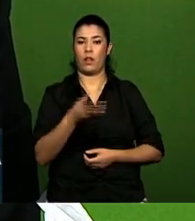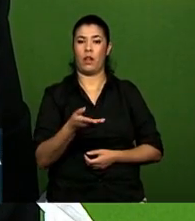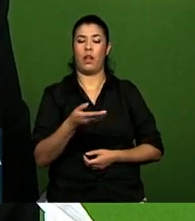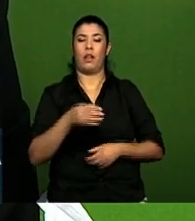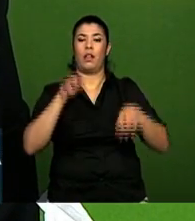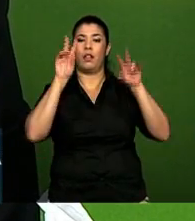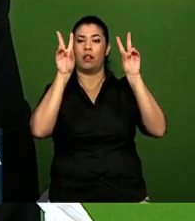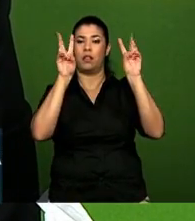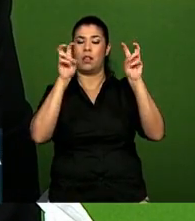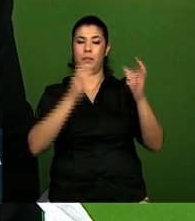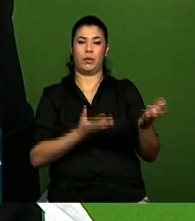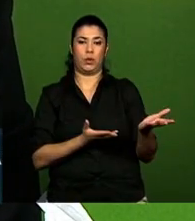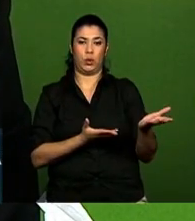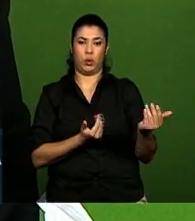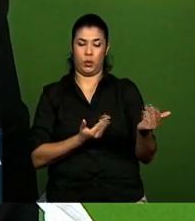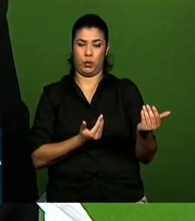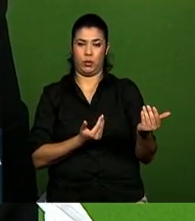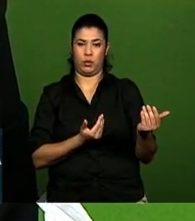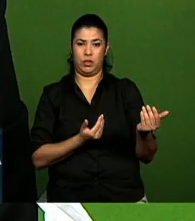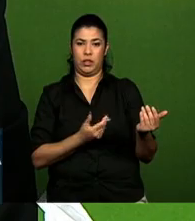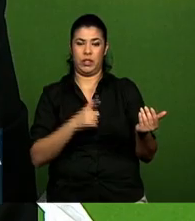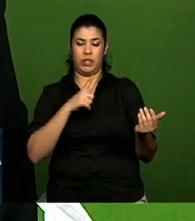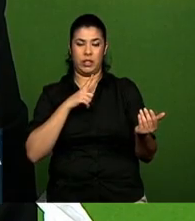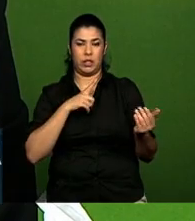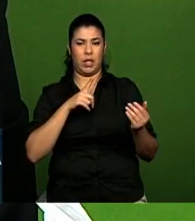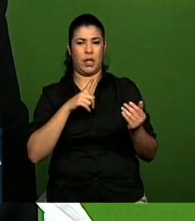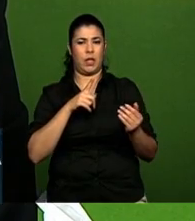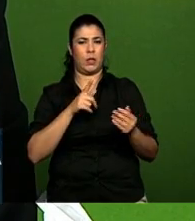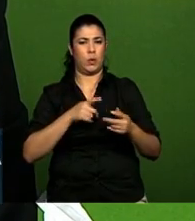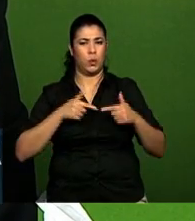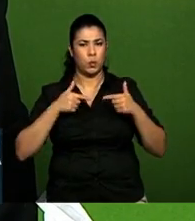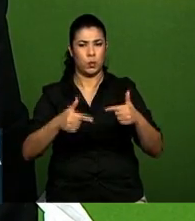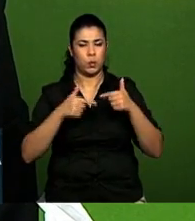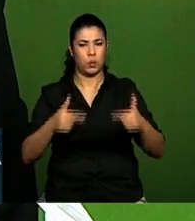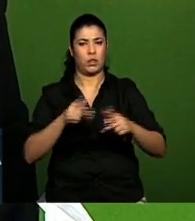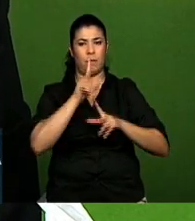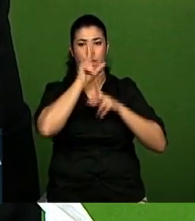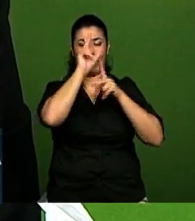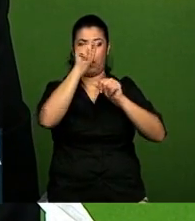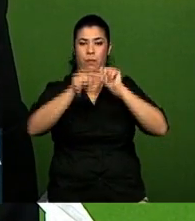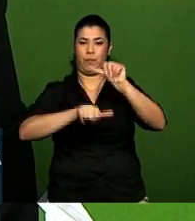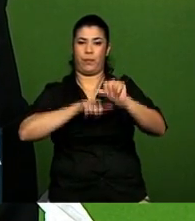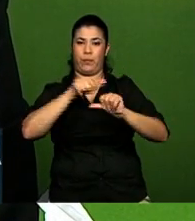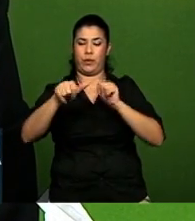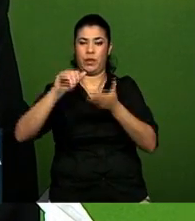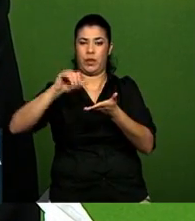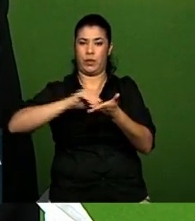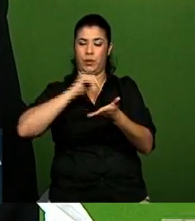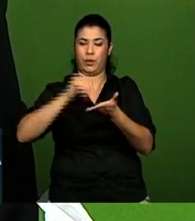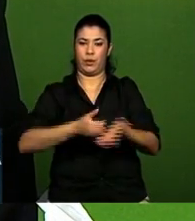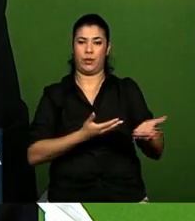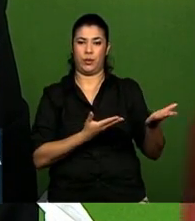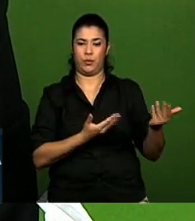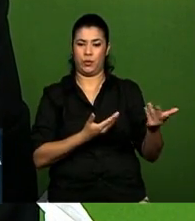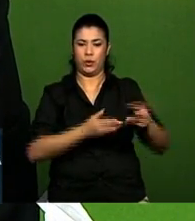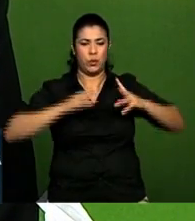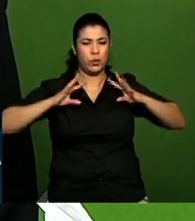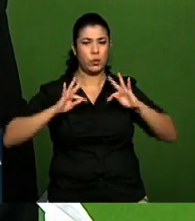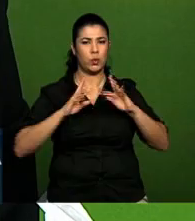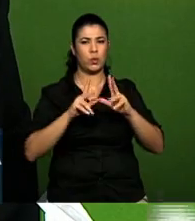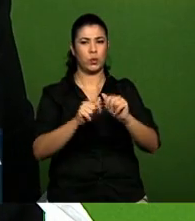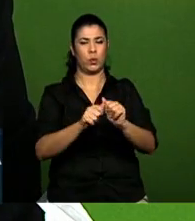fortalecendo a secretaria da Juventude nós vamos fortalecer já estamos fortalecendo todas as estruturas dos